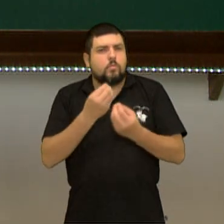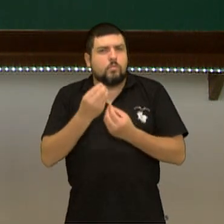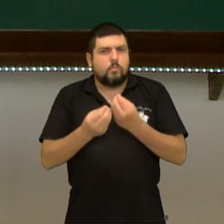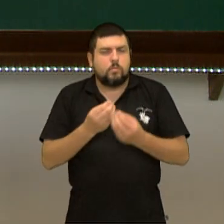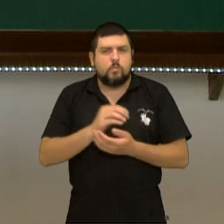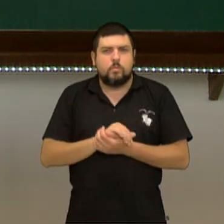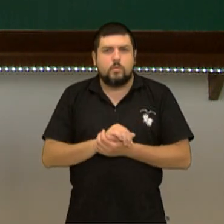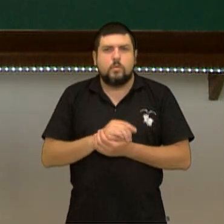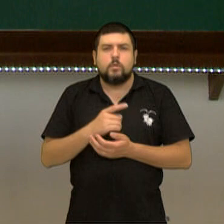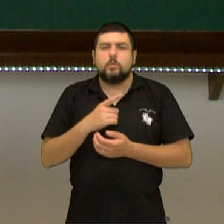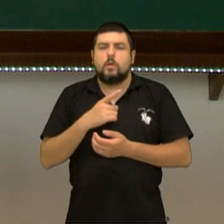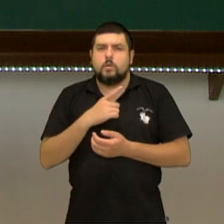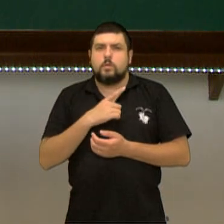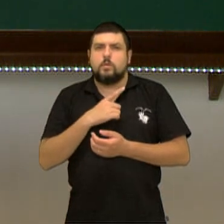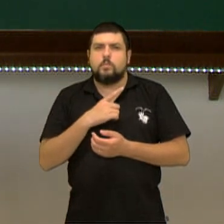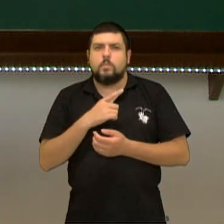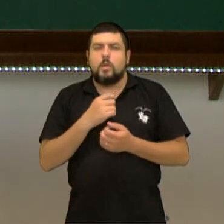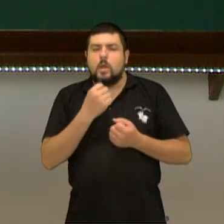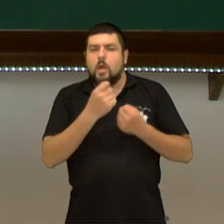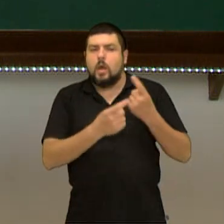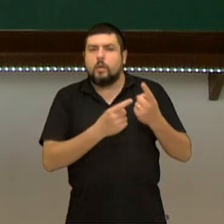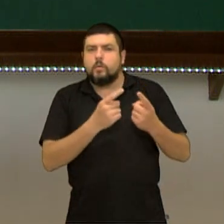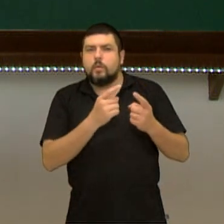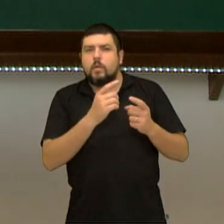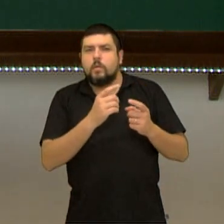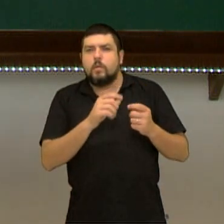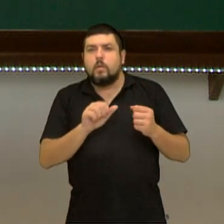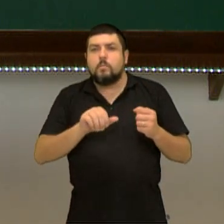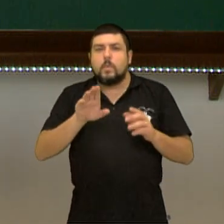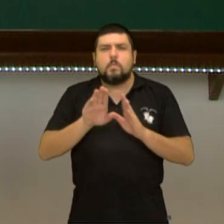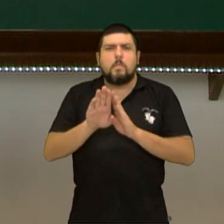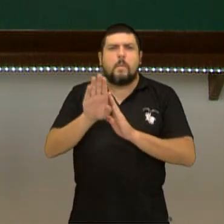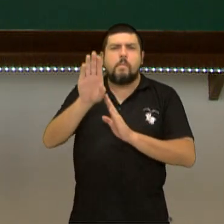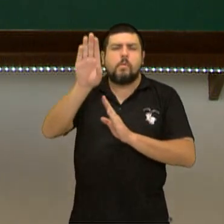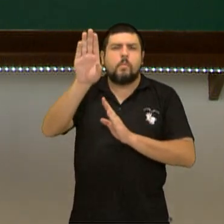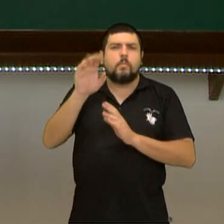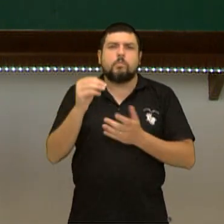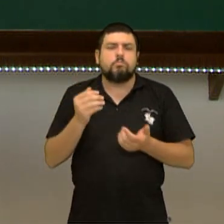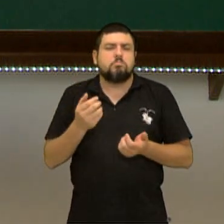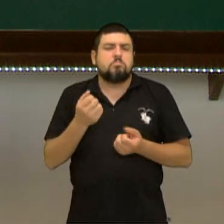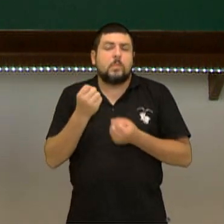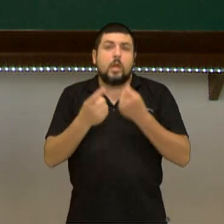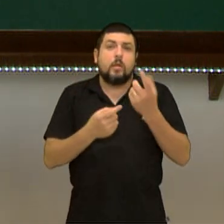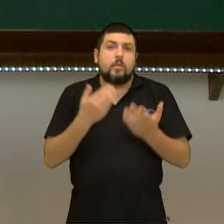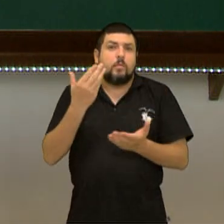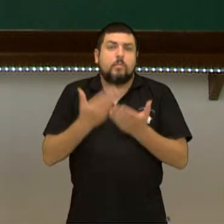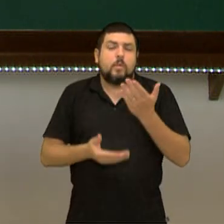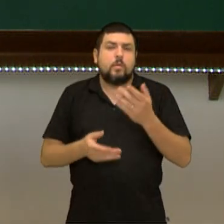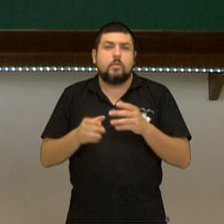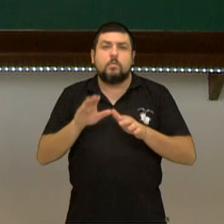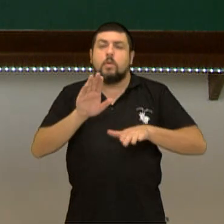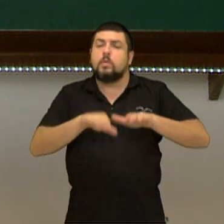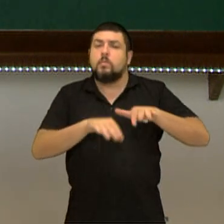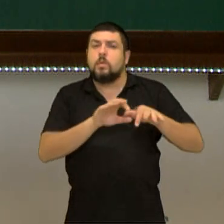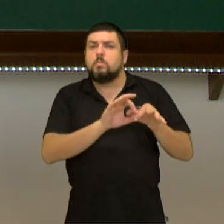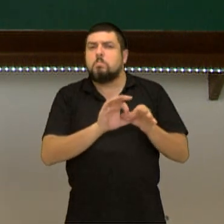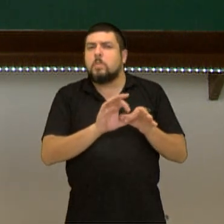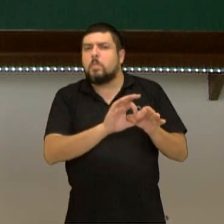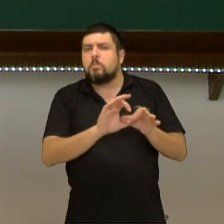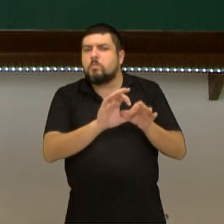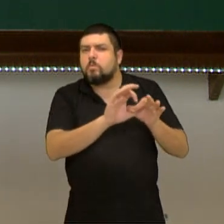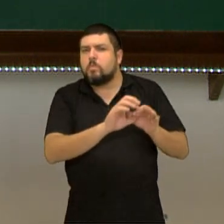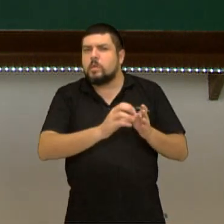um coeficiente também, que nem sempre o mais votado, que é o eleito. Aí vai também das ligações, das coligações ali que são feitos,